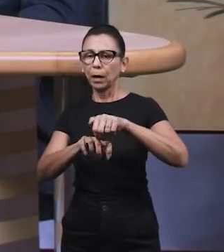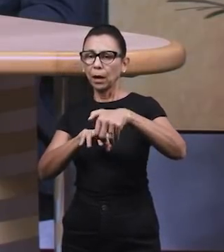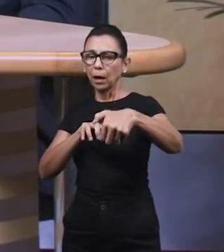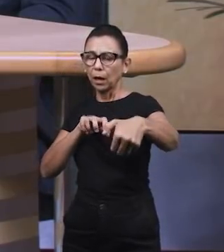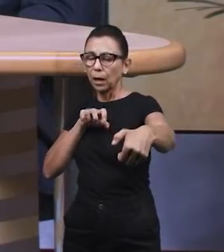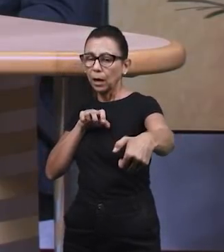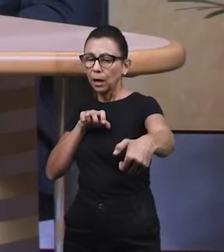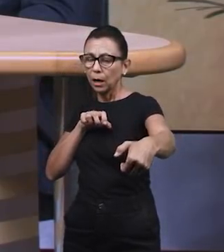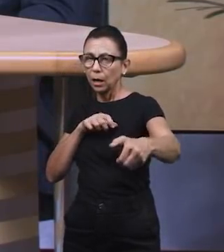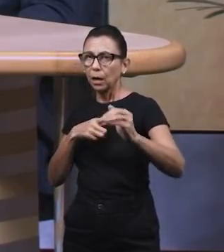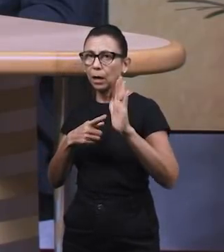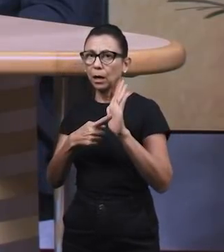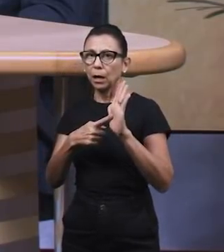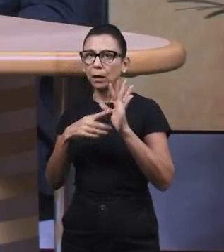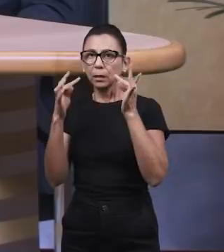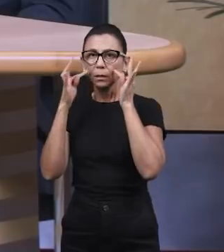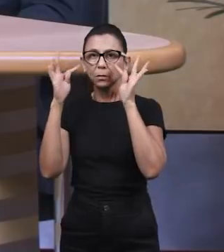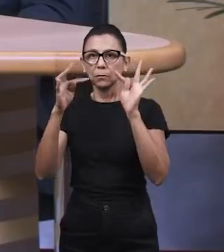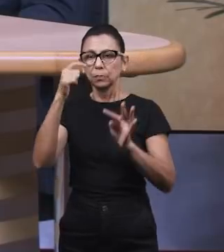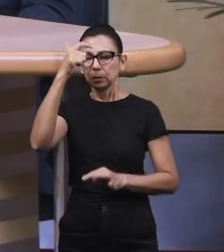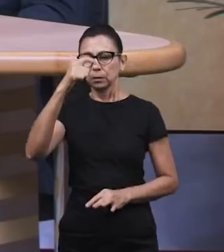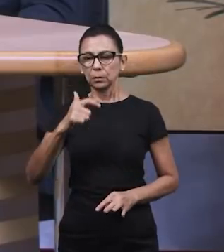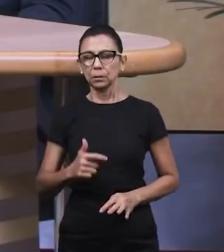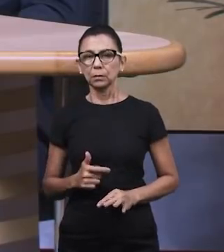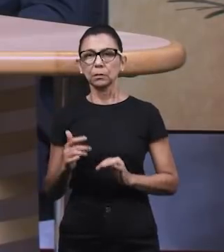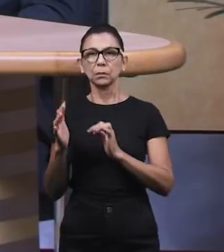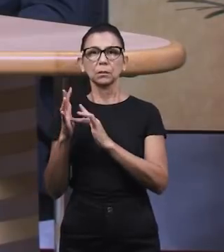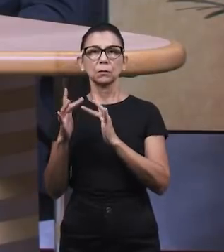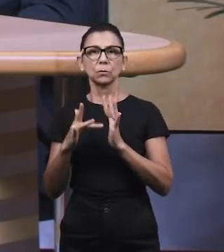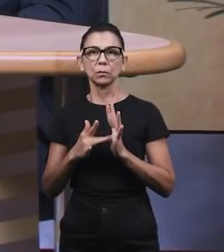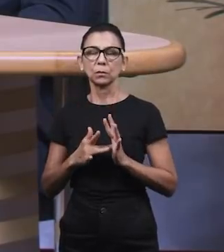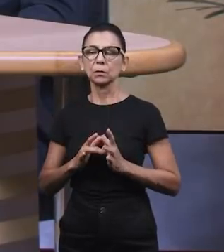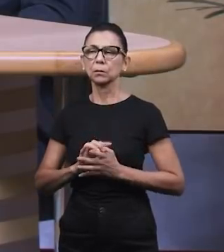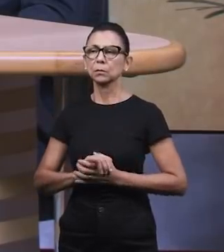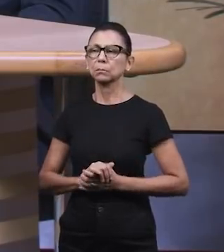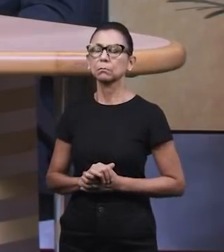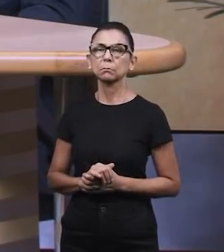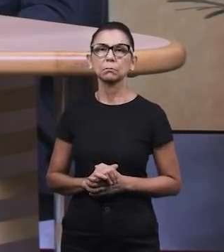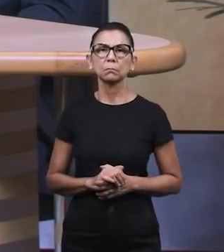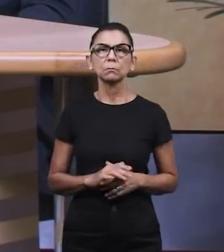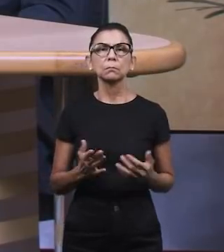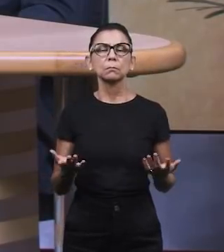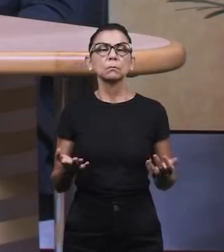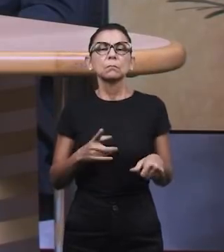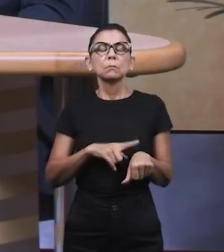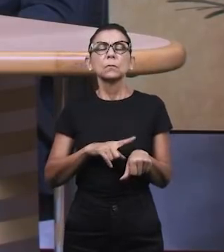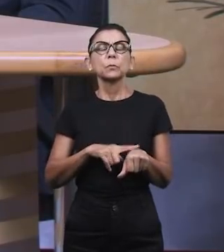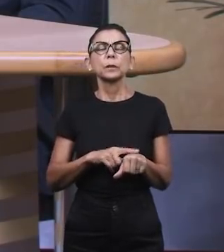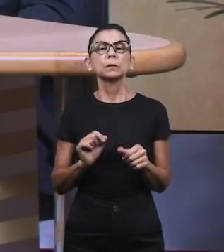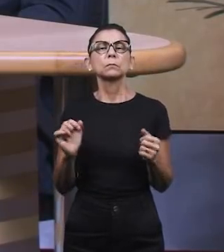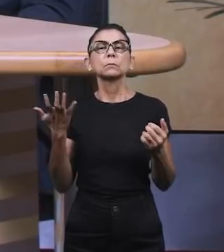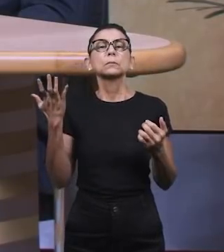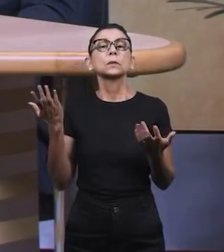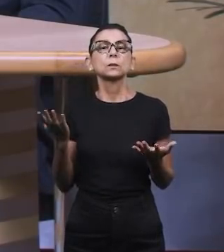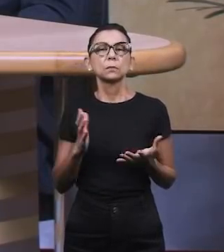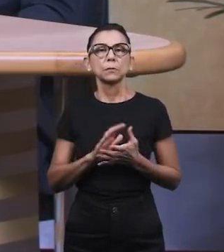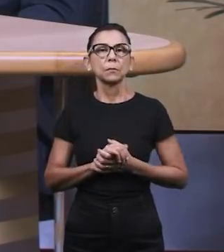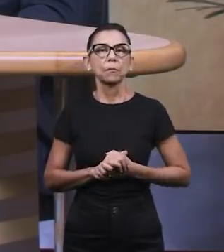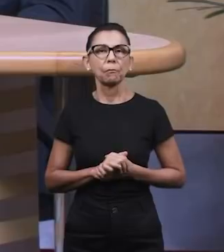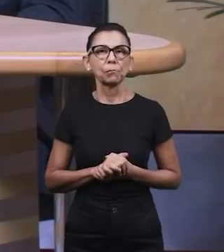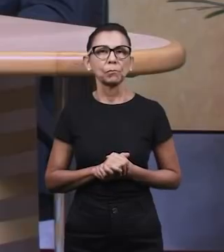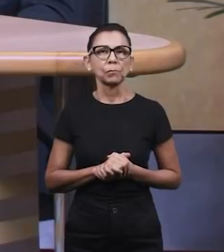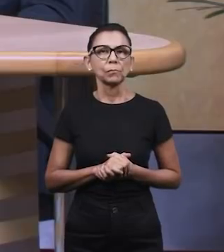falar, conversar sobre Jesus no Velho Testamento. Qual foi esse momento? Em que momento isso aconteceu para que os irmãos